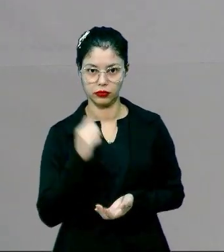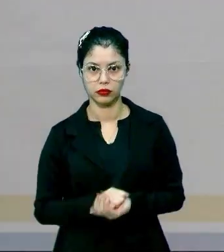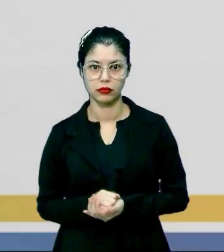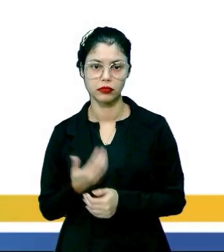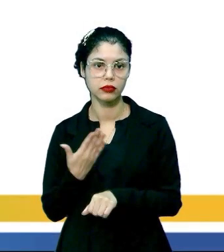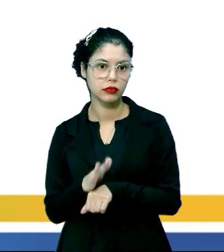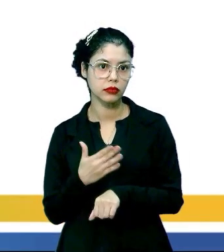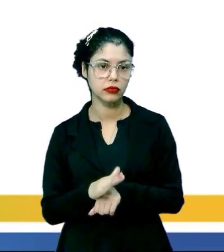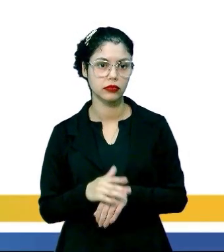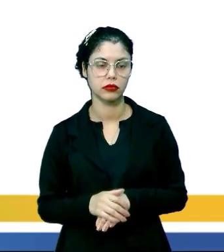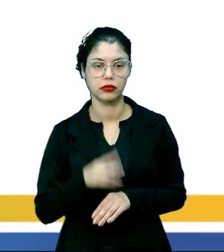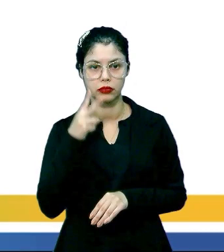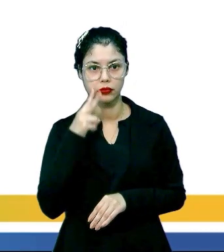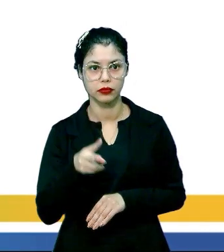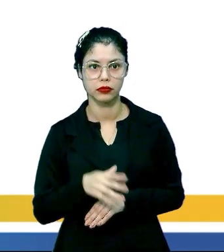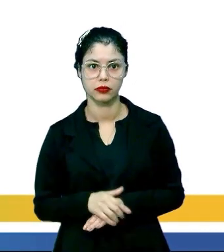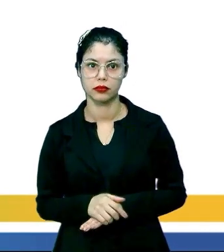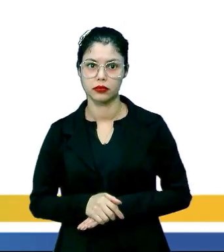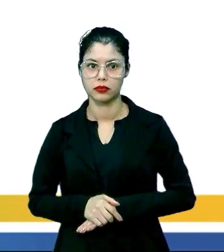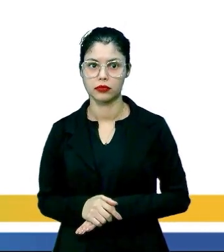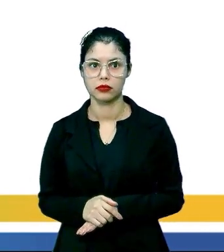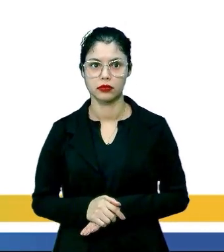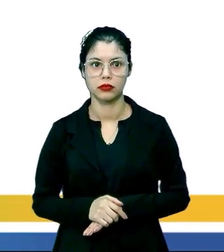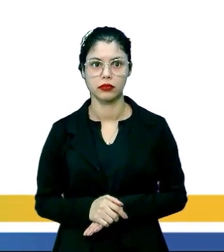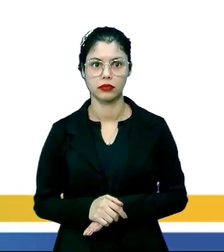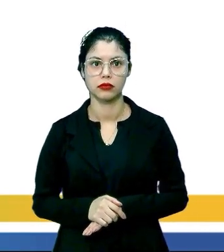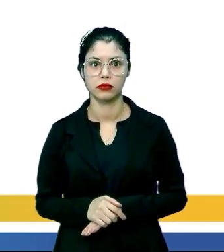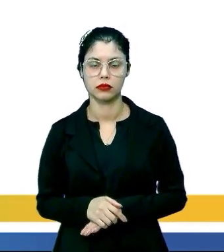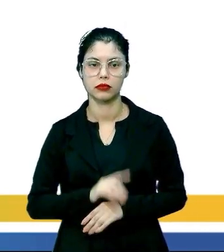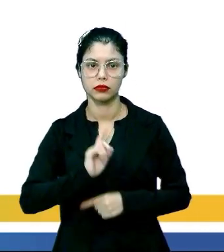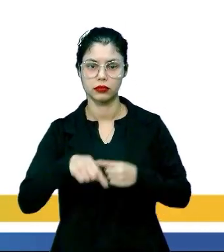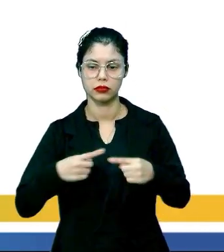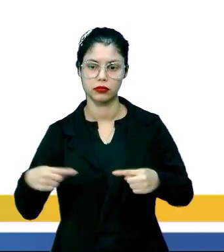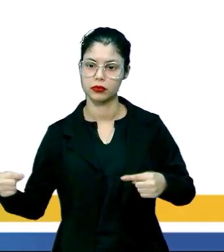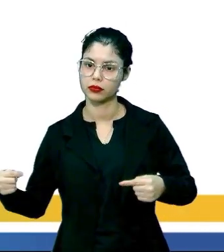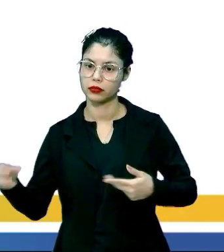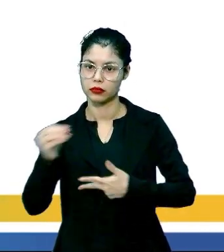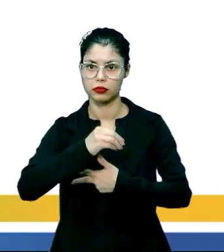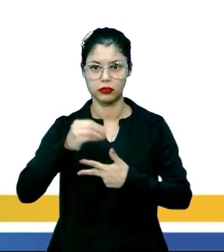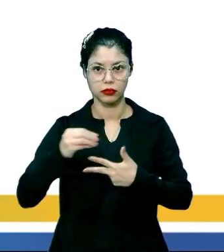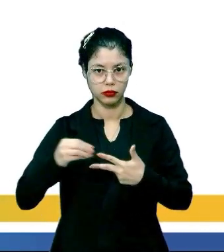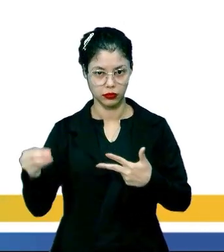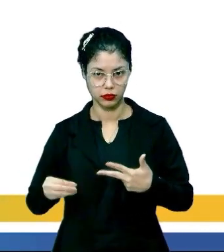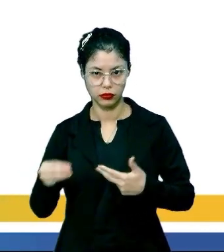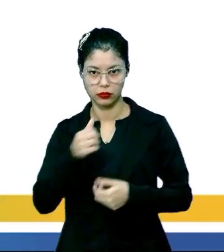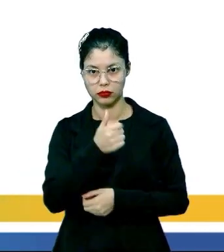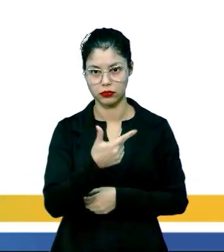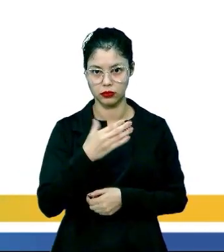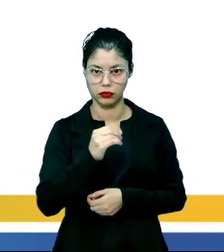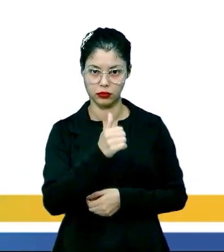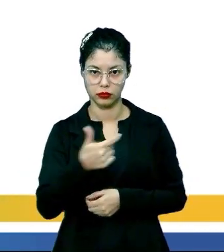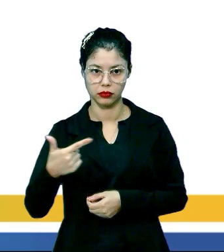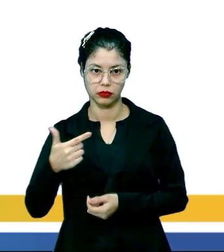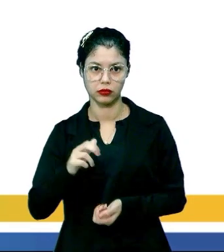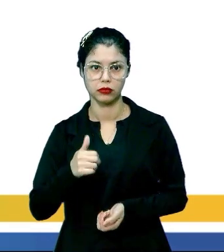vamos praticar o que a gente viu? Vamos lá, isso é uma questão do Enem, lá de 2015.